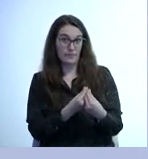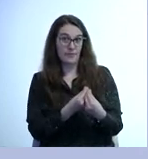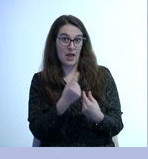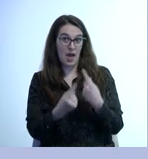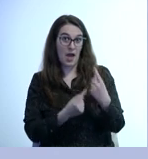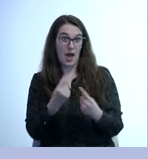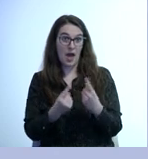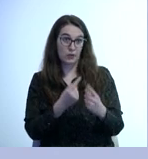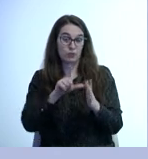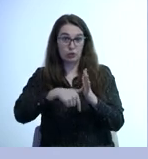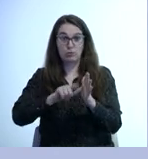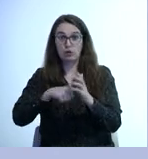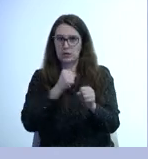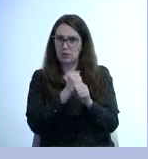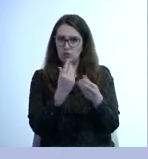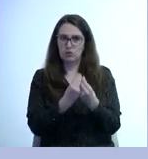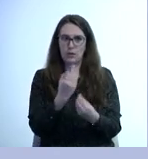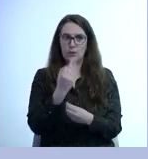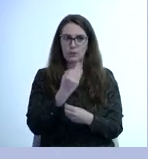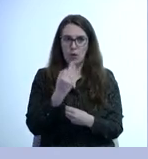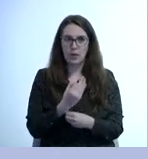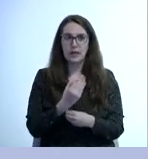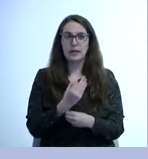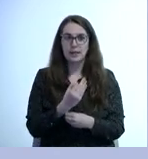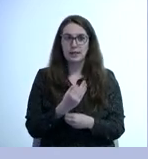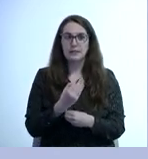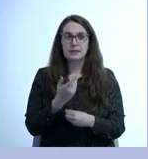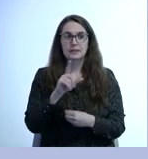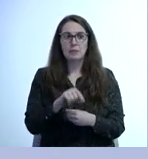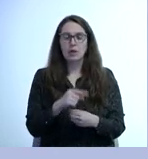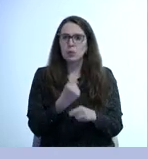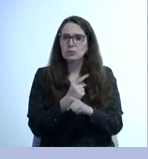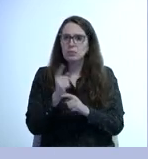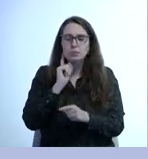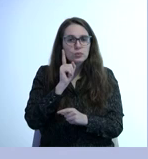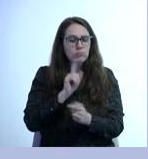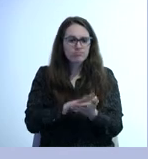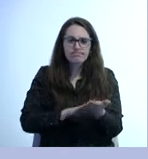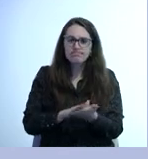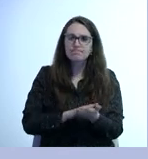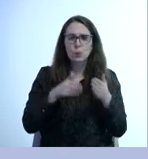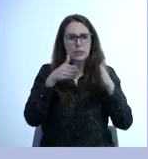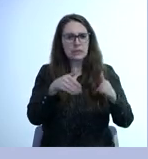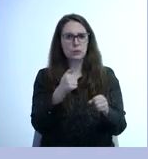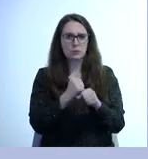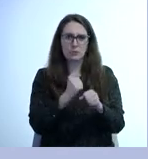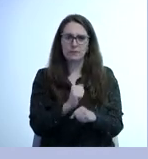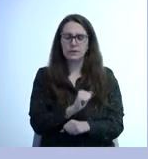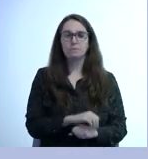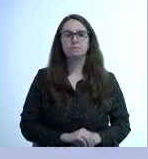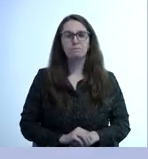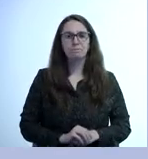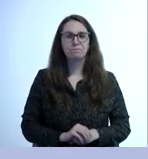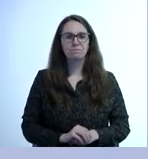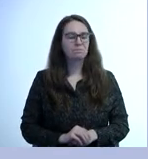série de projetos que foram inclusivamente seminais e muitíssimo importantes no início da carreira de Carrilho da Graça.